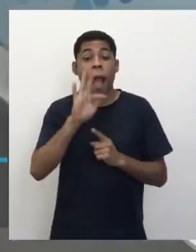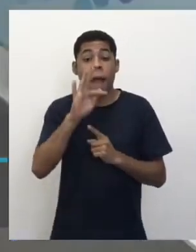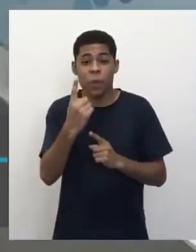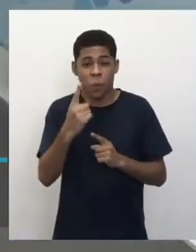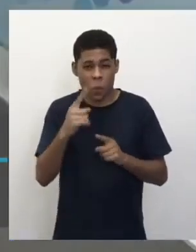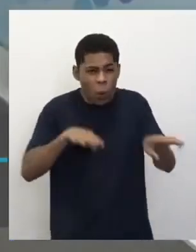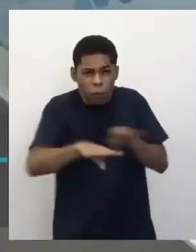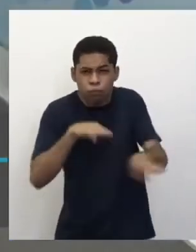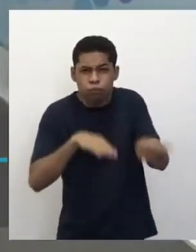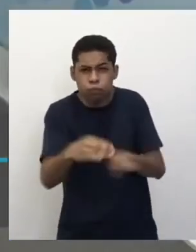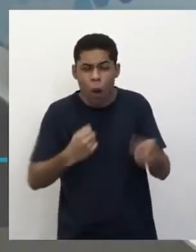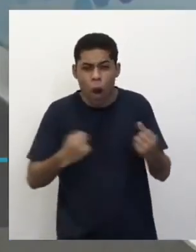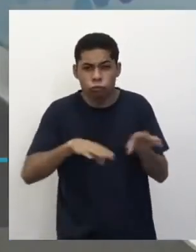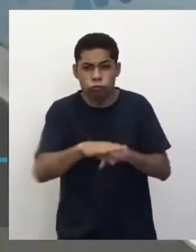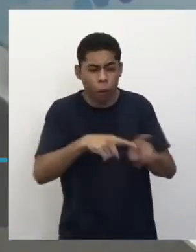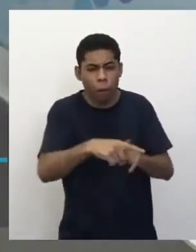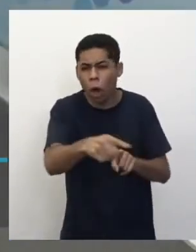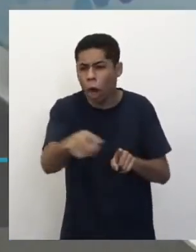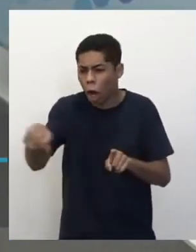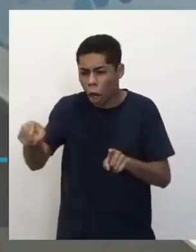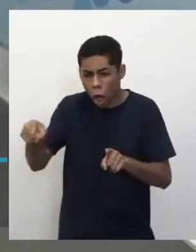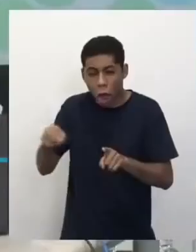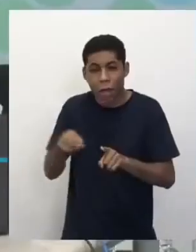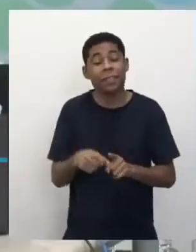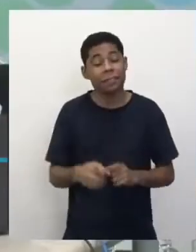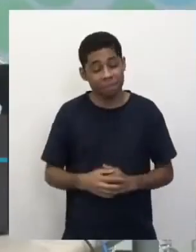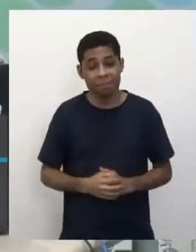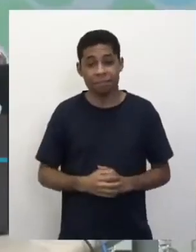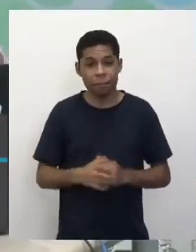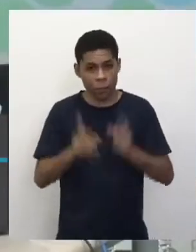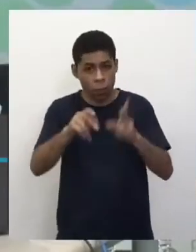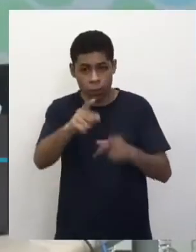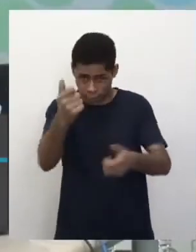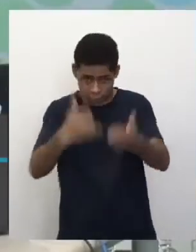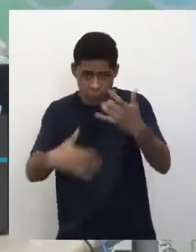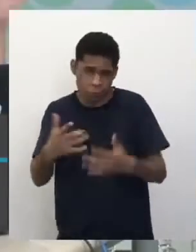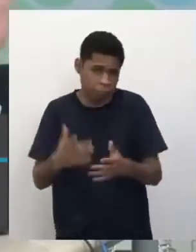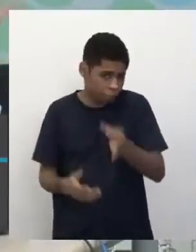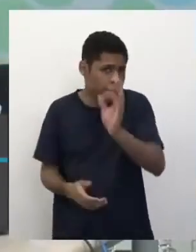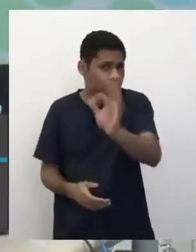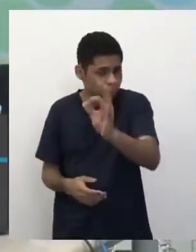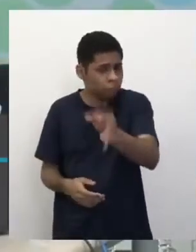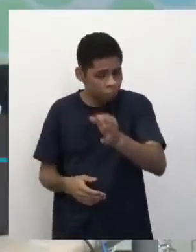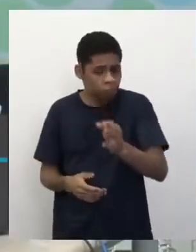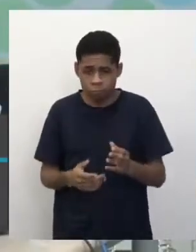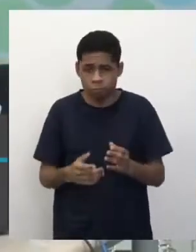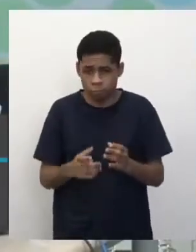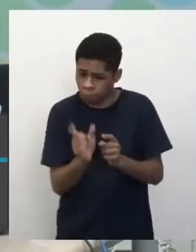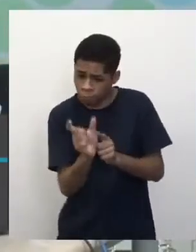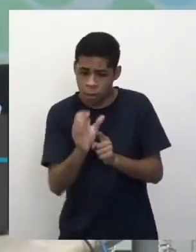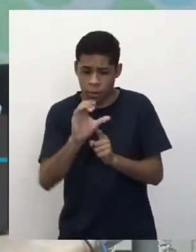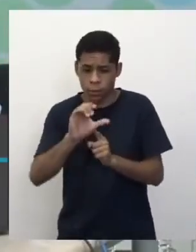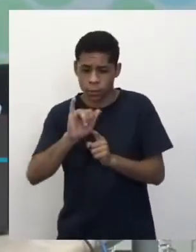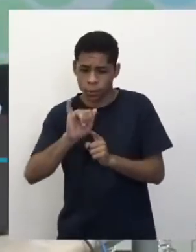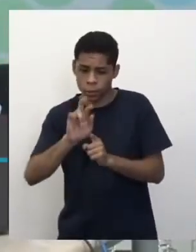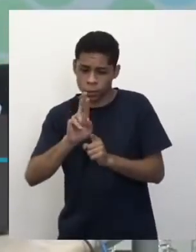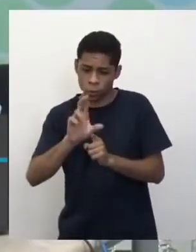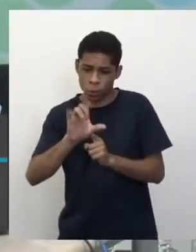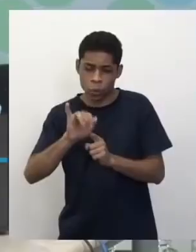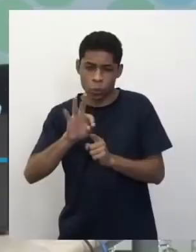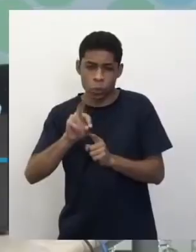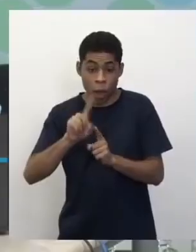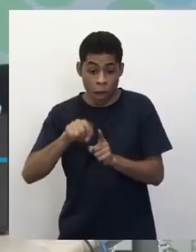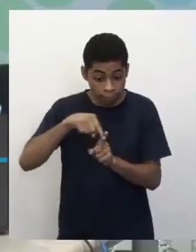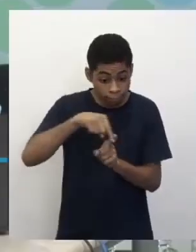legal. Ó, tudo que vocês falaram está exatamente dentro de circuito. Se vocês procurarem, inclusive,